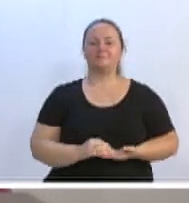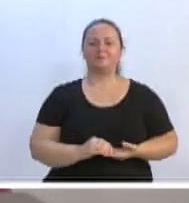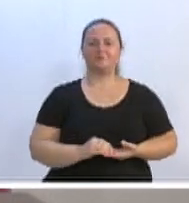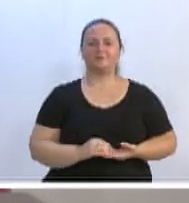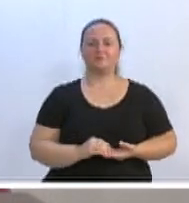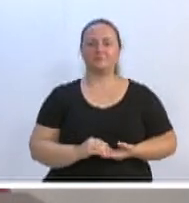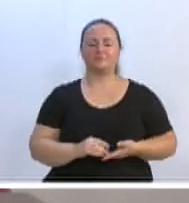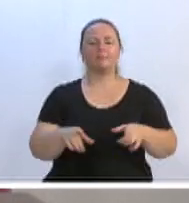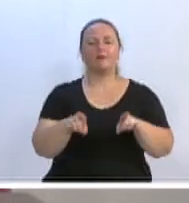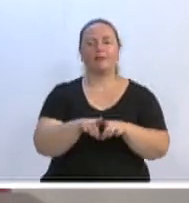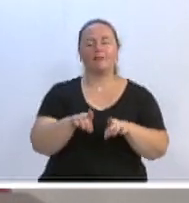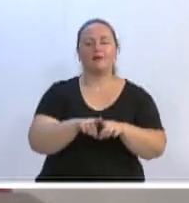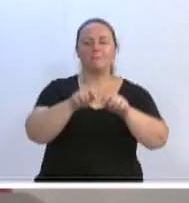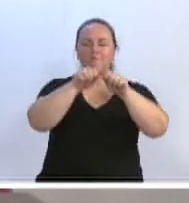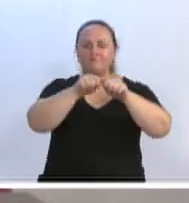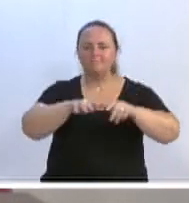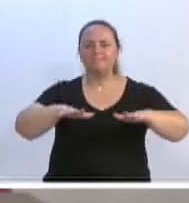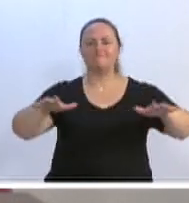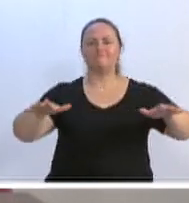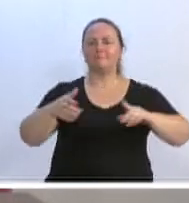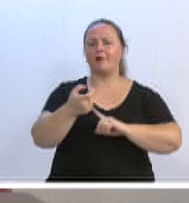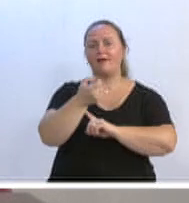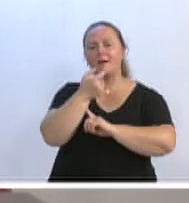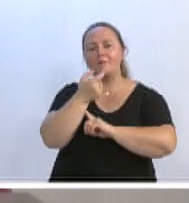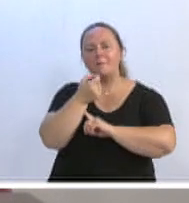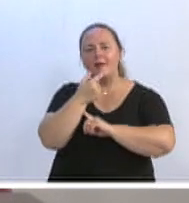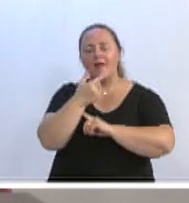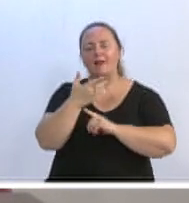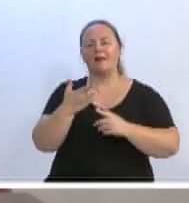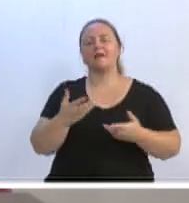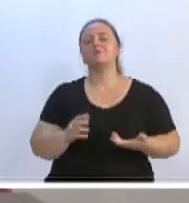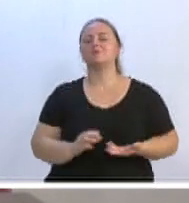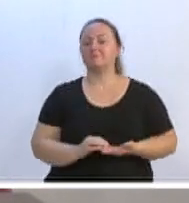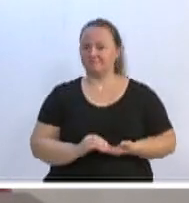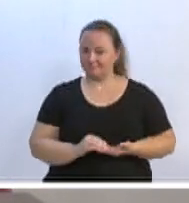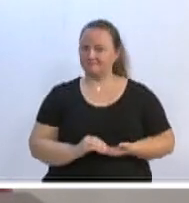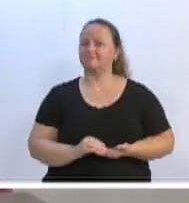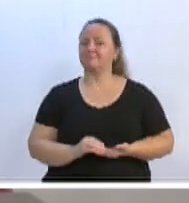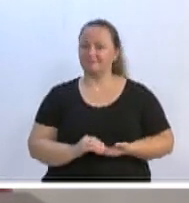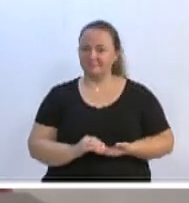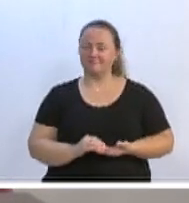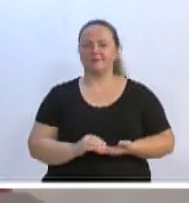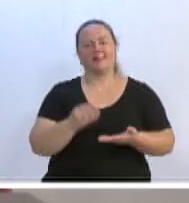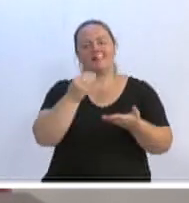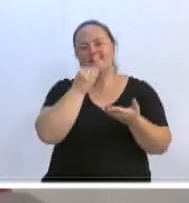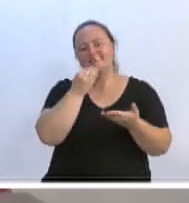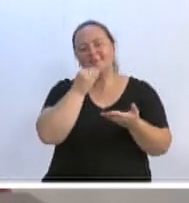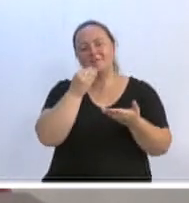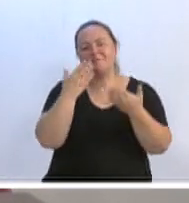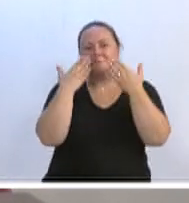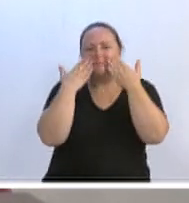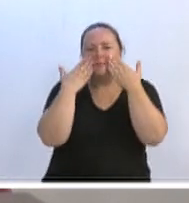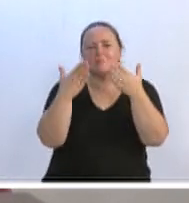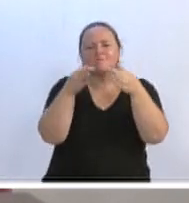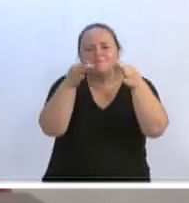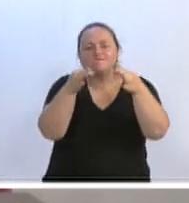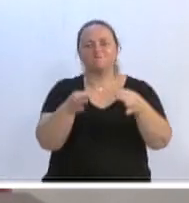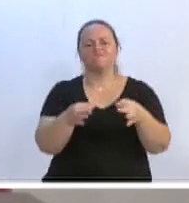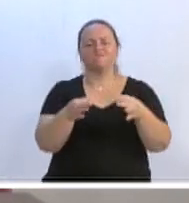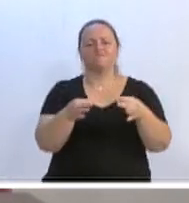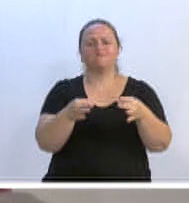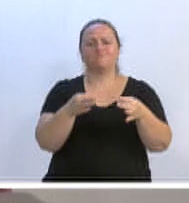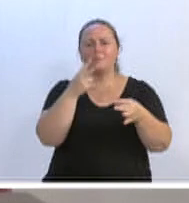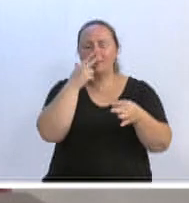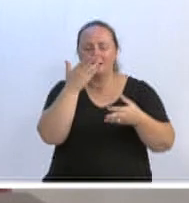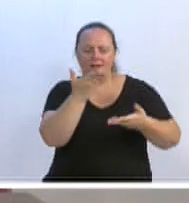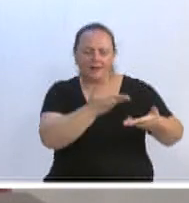a distribuição de medicamentos, e o que não poderia deixar aqui de enfatizar, o tratamento